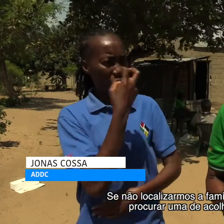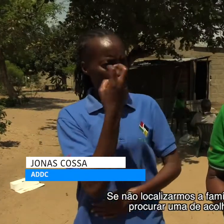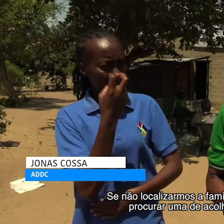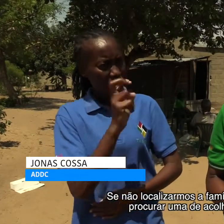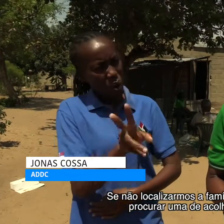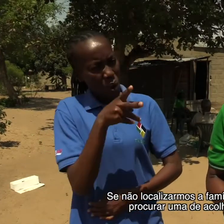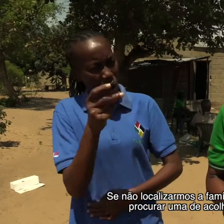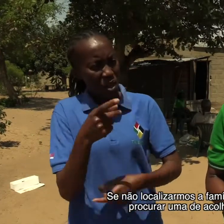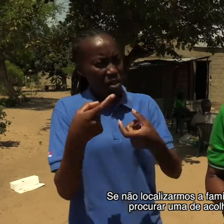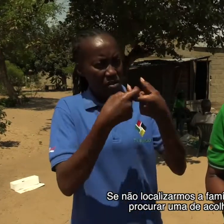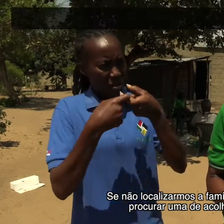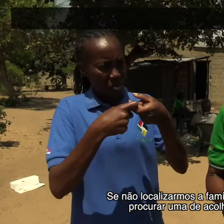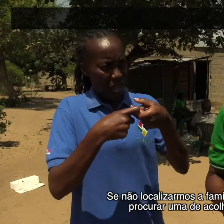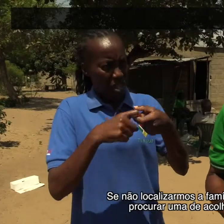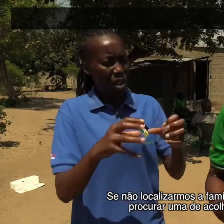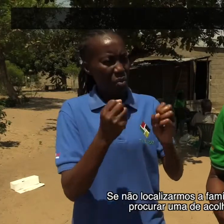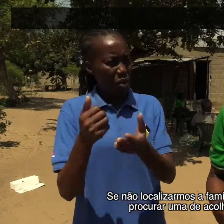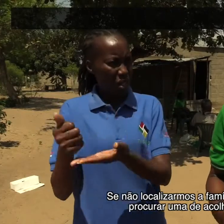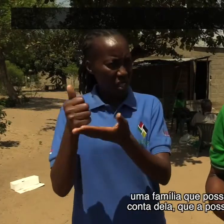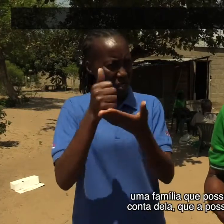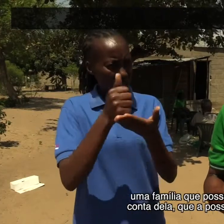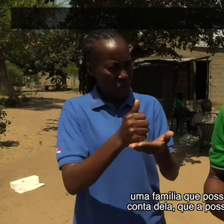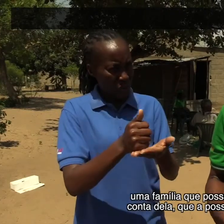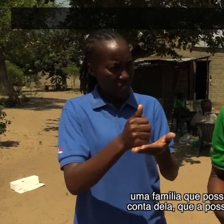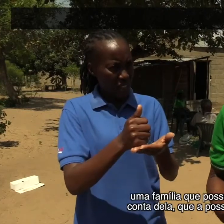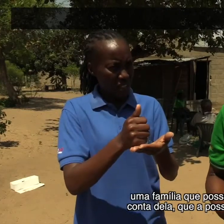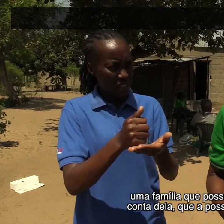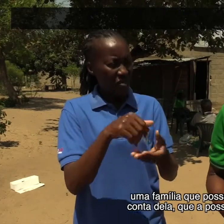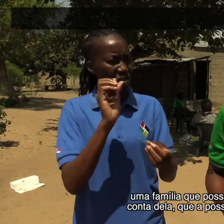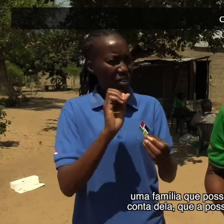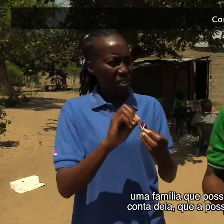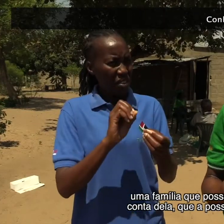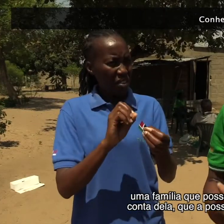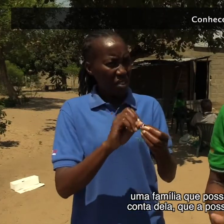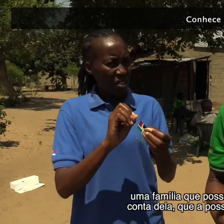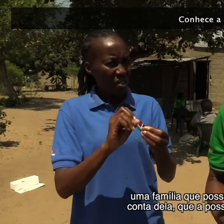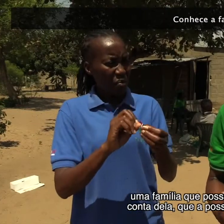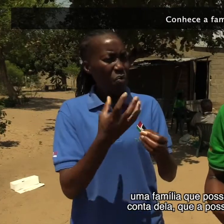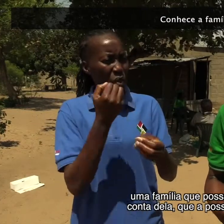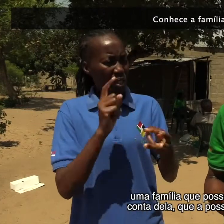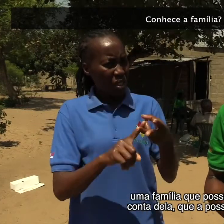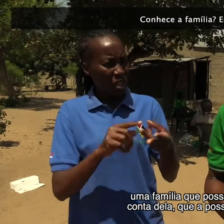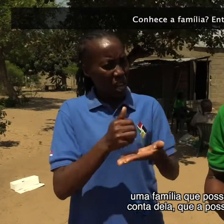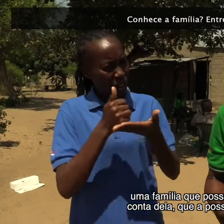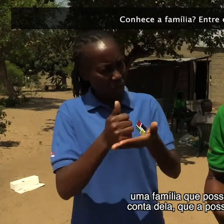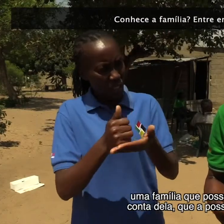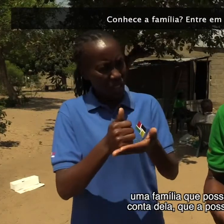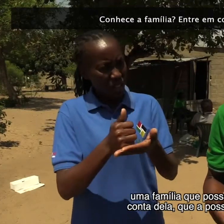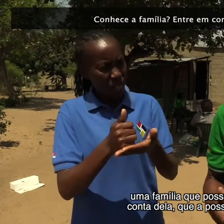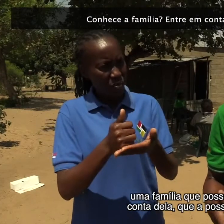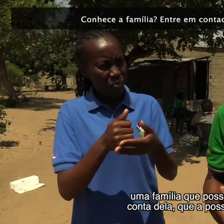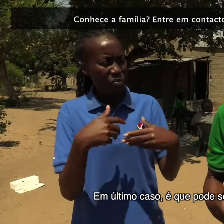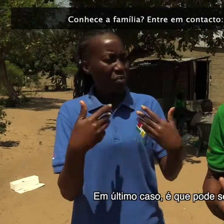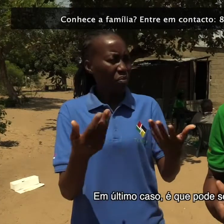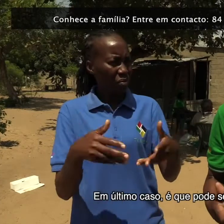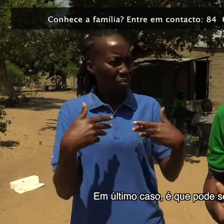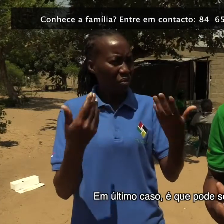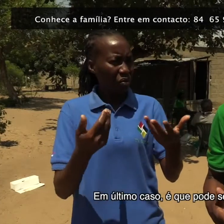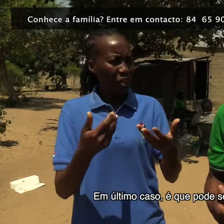família de acolhimento, uma família que possa lhe tomar conta, possa lhe ajudar,